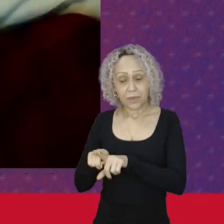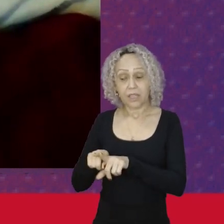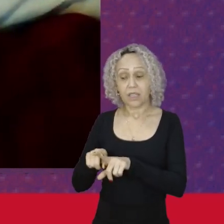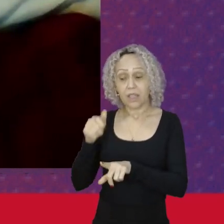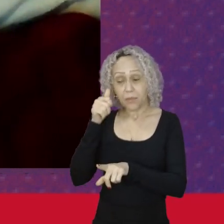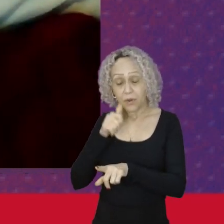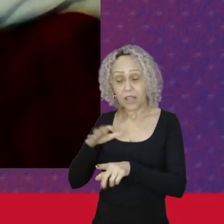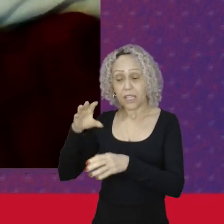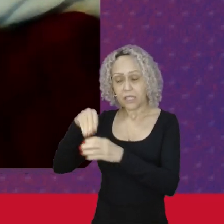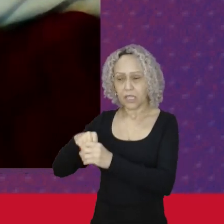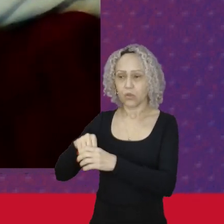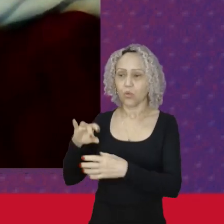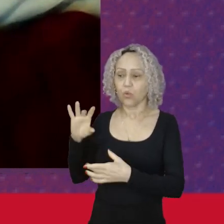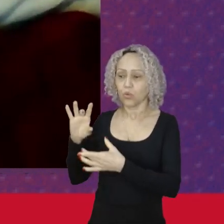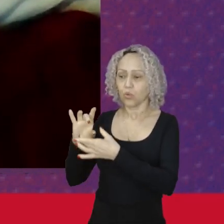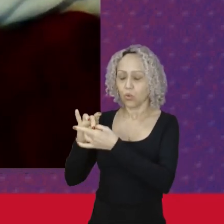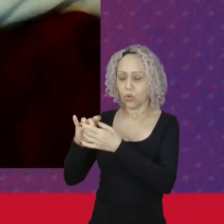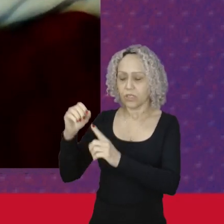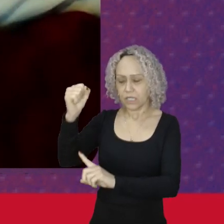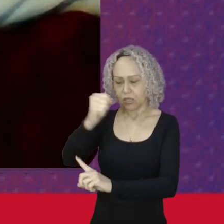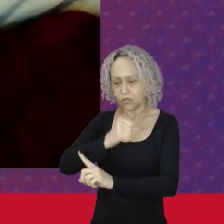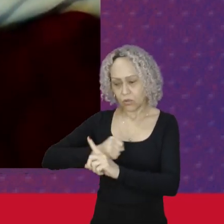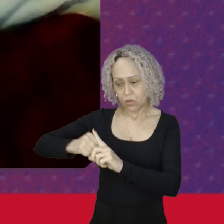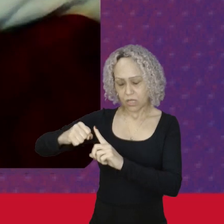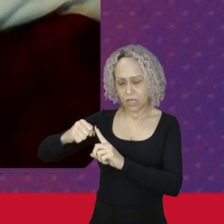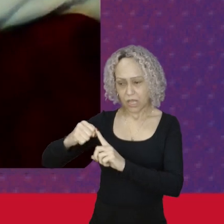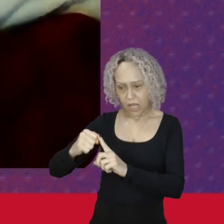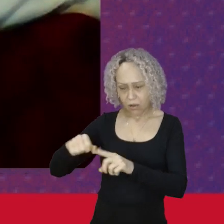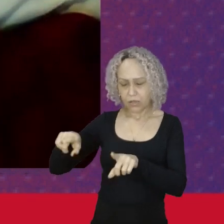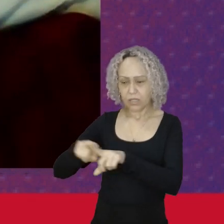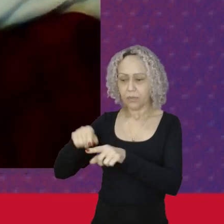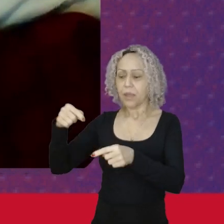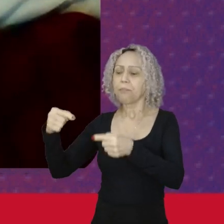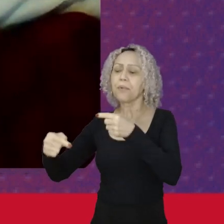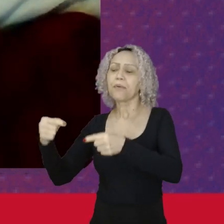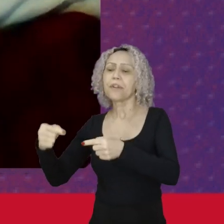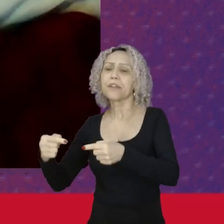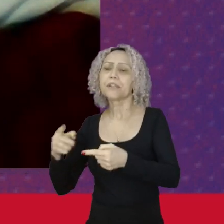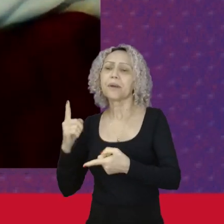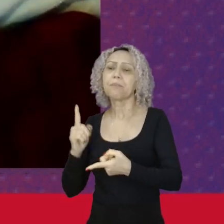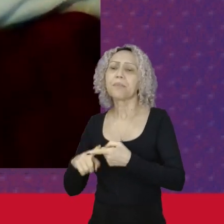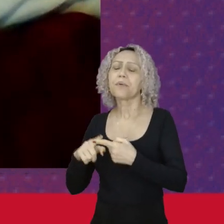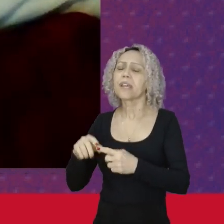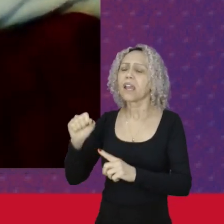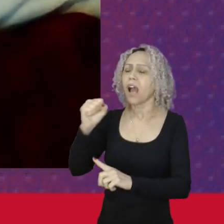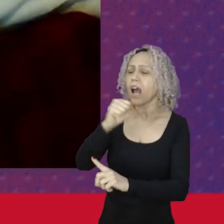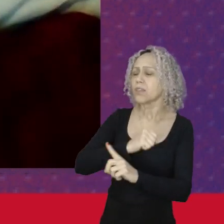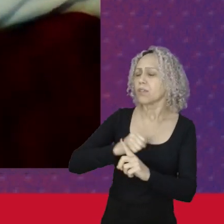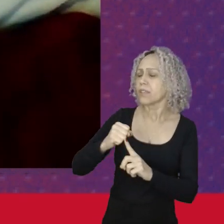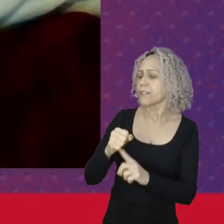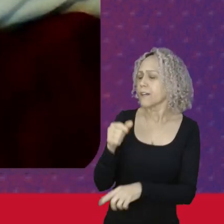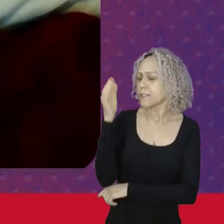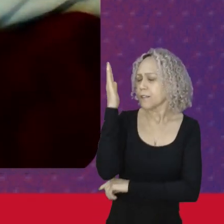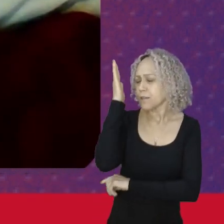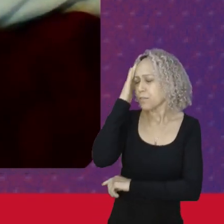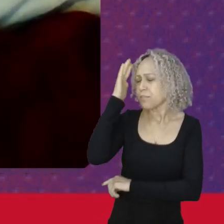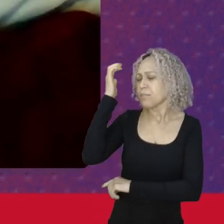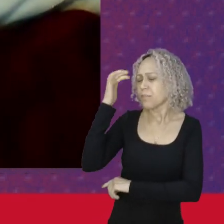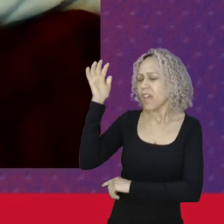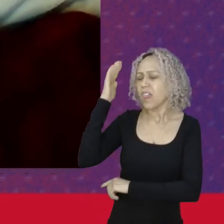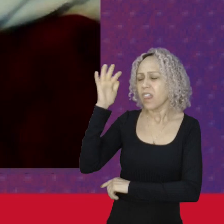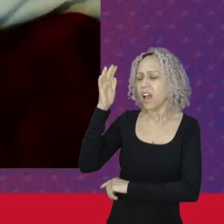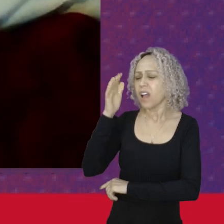porque é a sociedade que vai criar um imaginário sobre quem seriam as pessoas